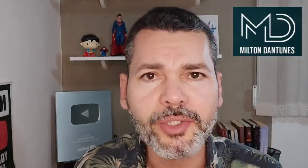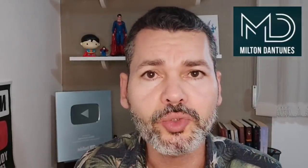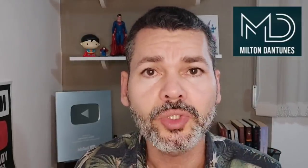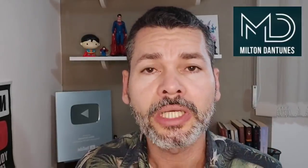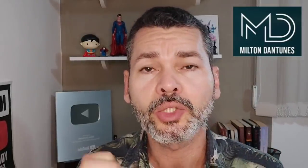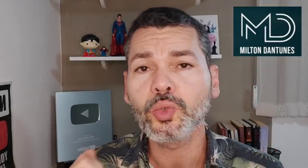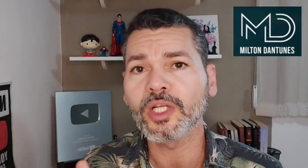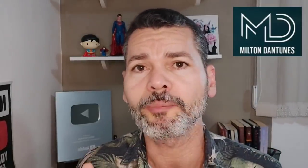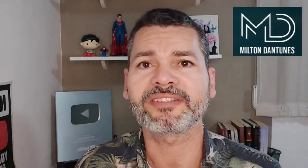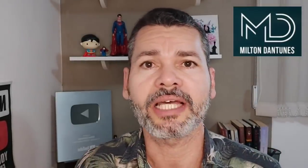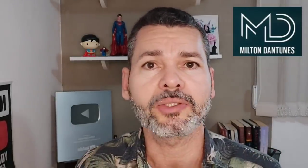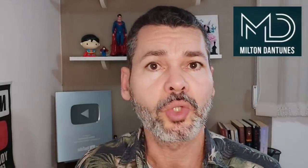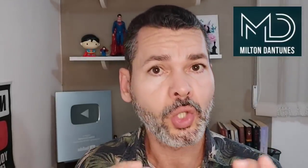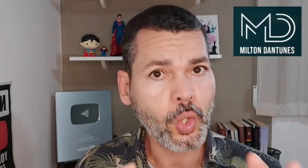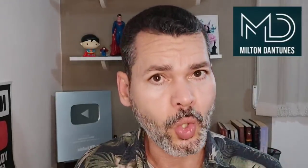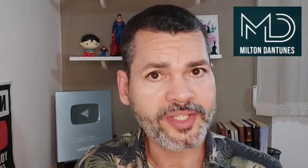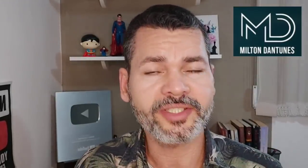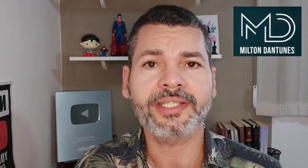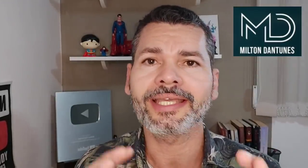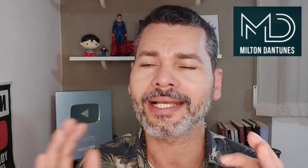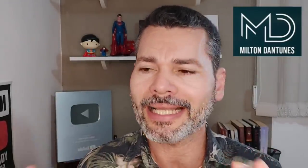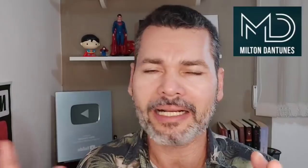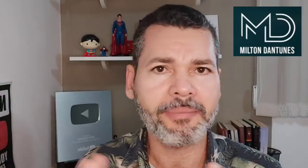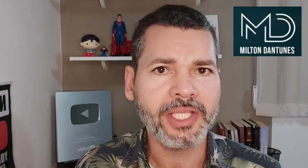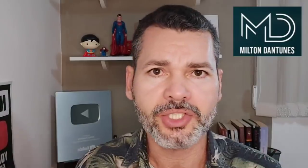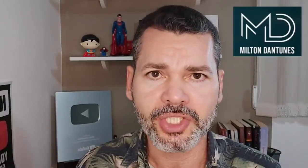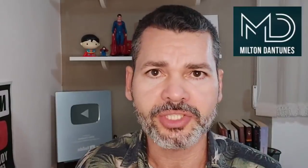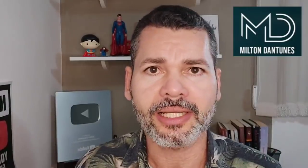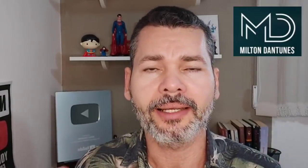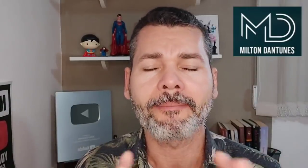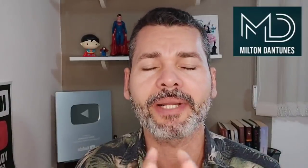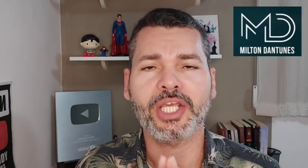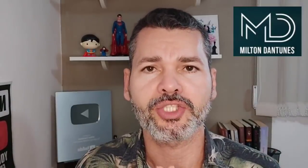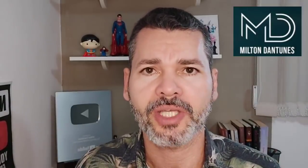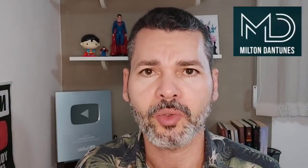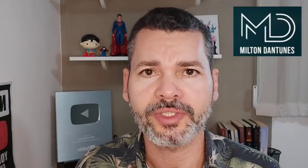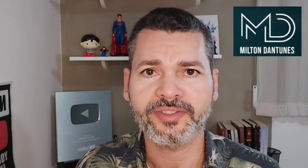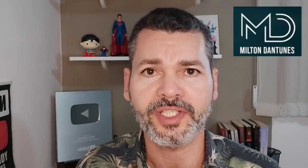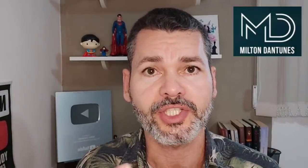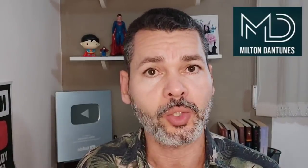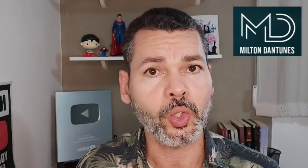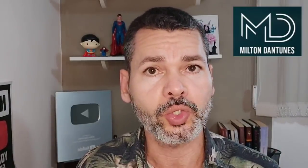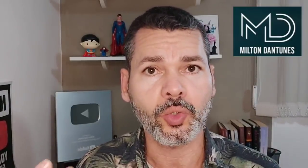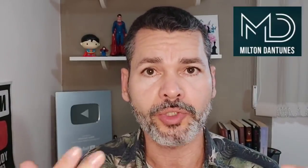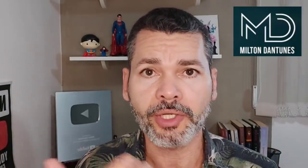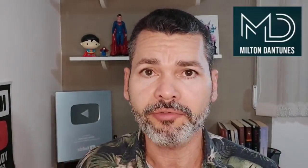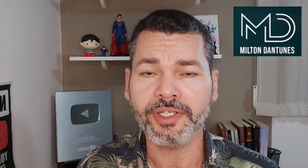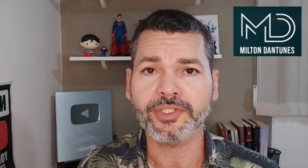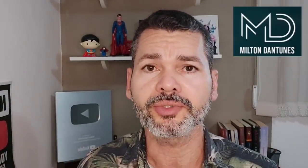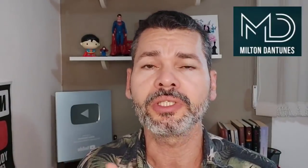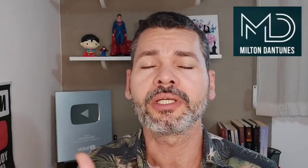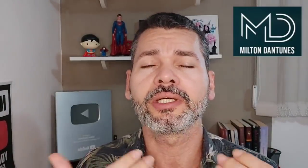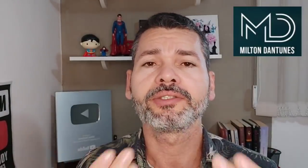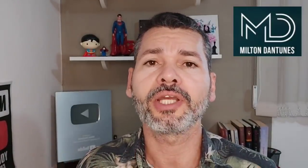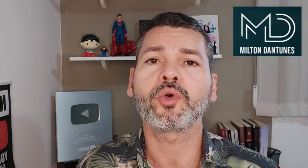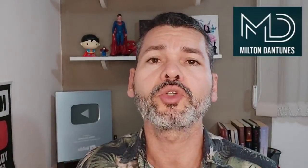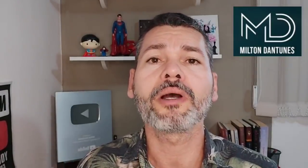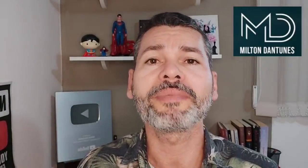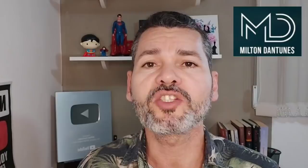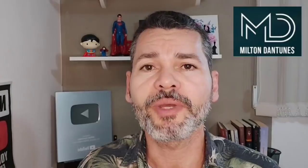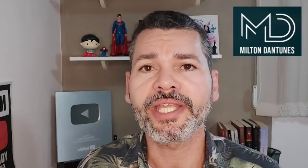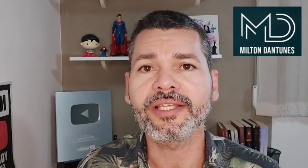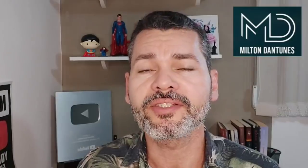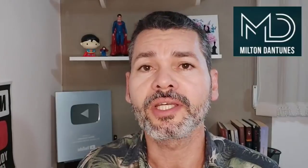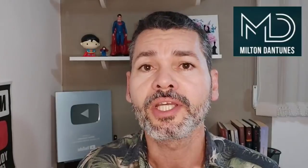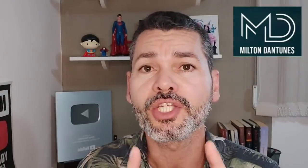mesmo período do ano passado, coisa que claramente já está prestes a acontecer, de acordo com o que eu vejo, de acordo